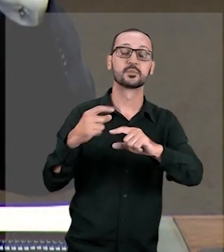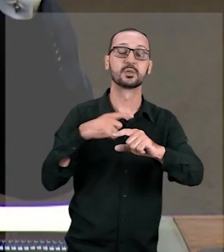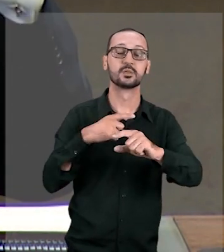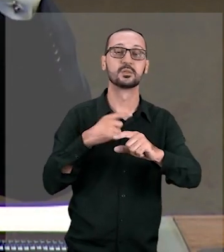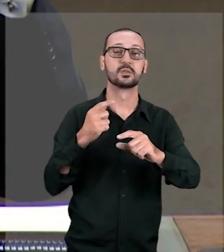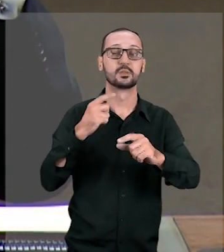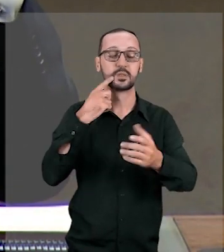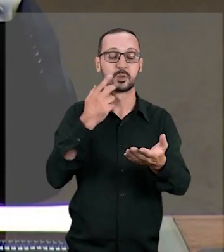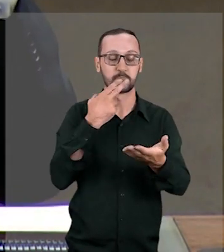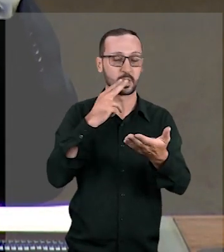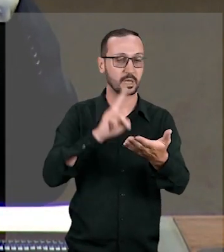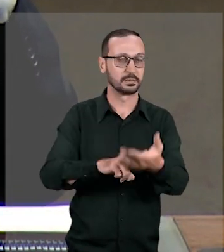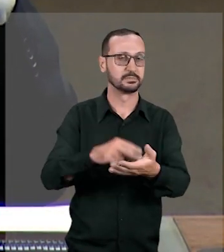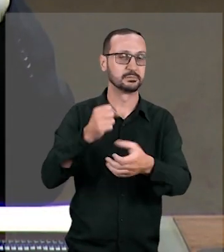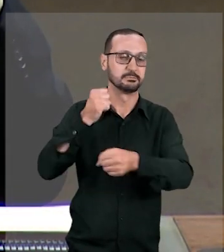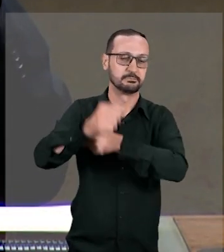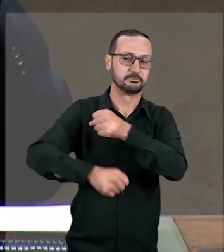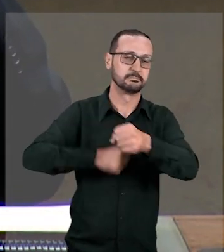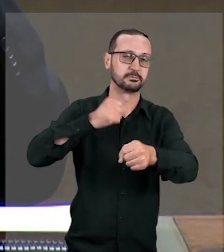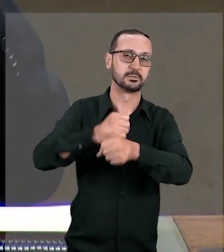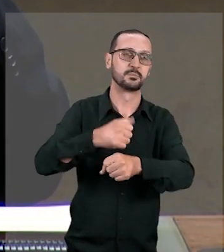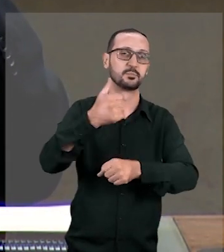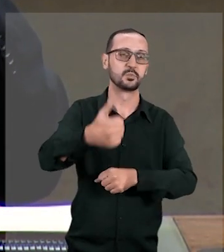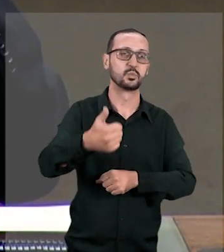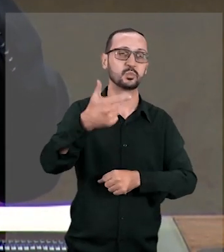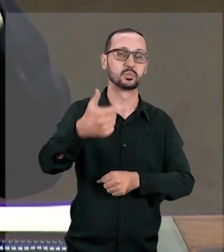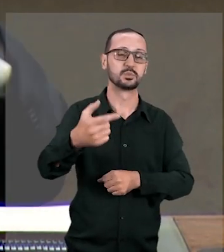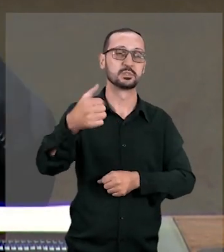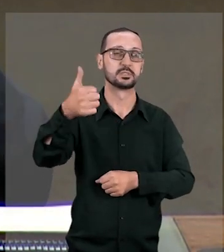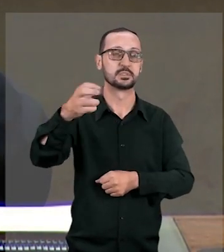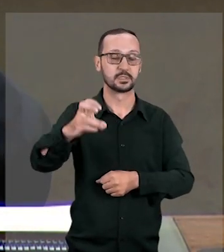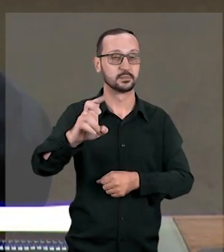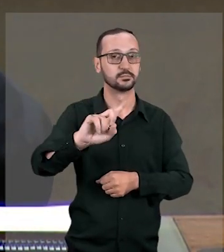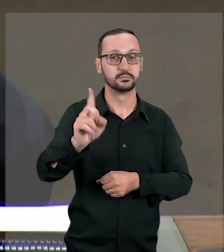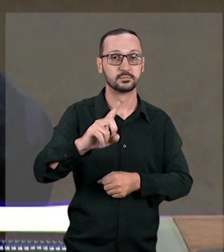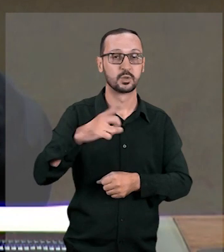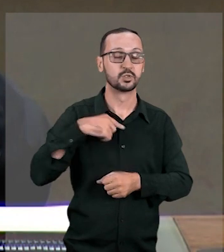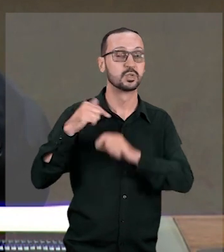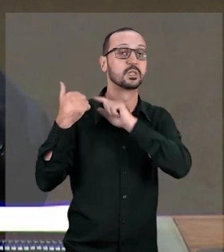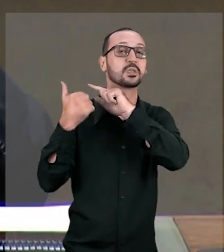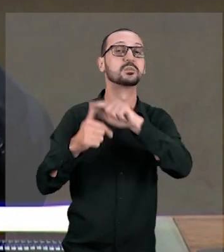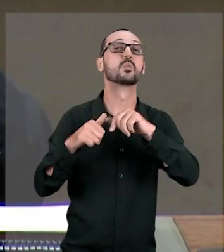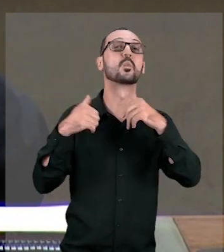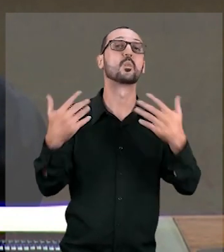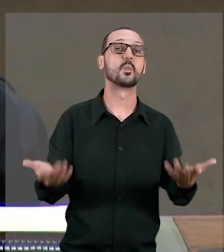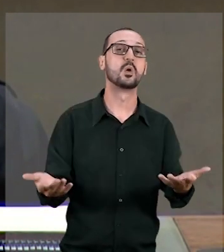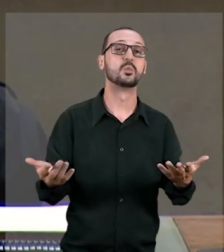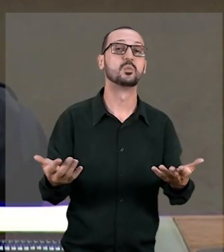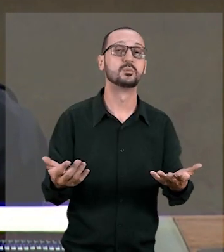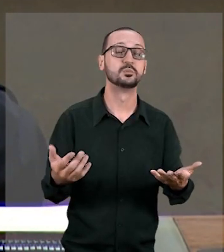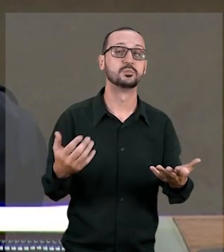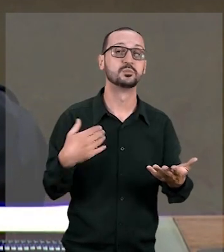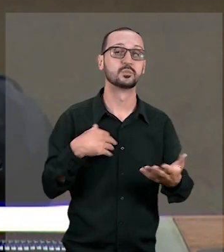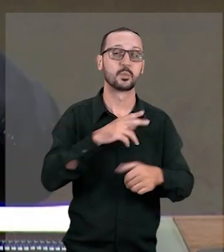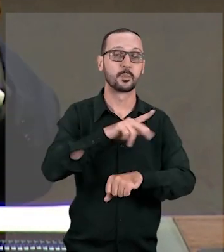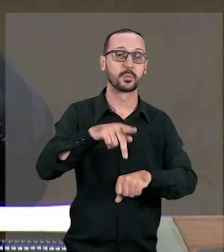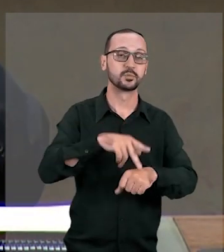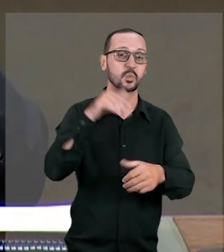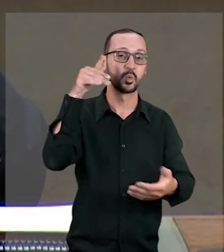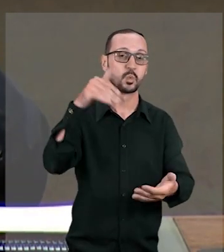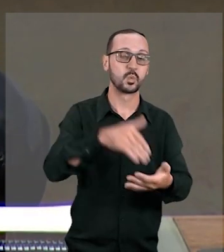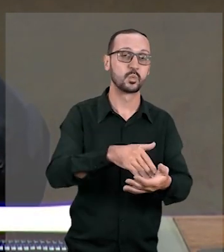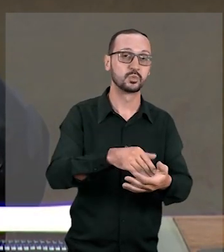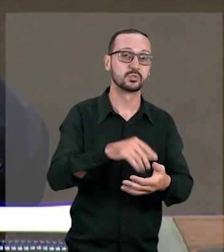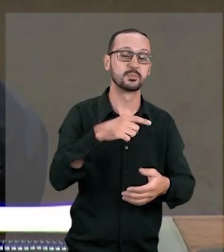que tem uma Magna Carta desde 1215. Nós fomos herdeiros de uma tradição que foi a do último país a acabar